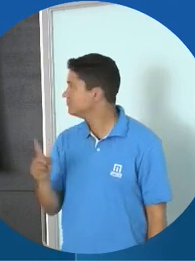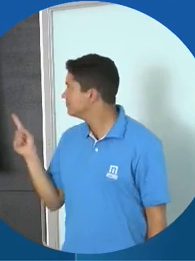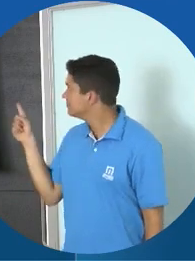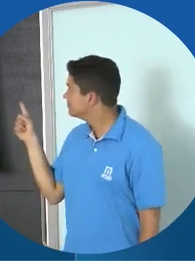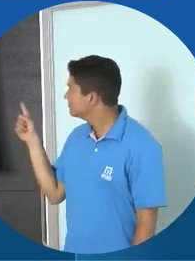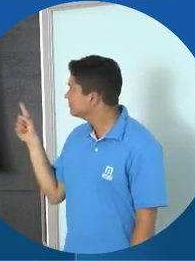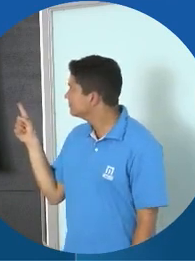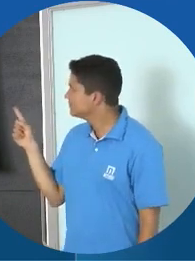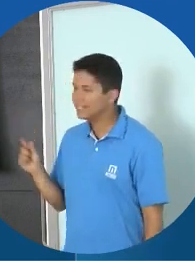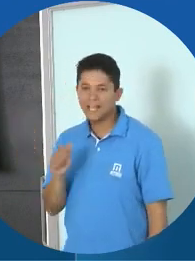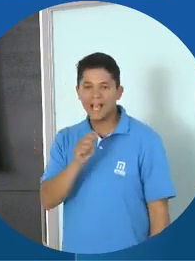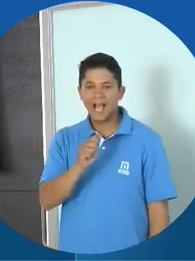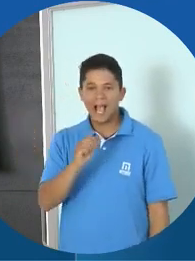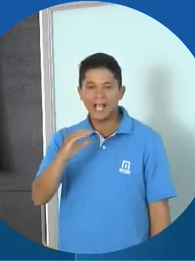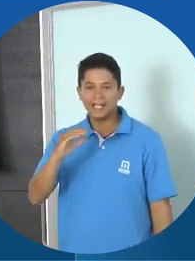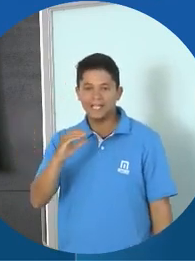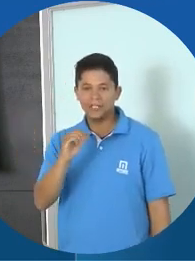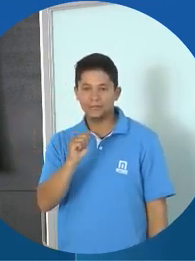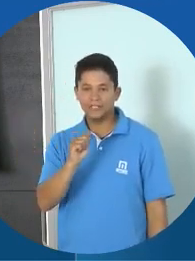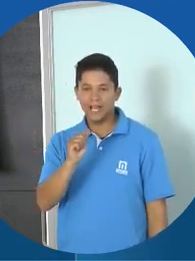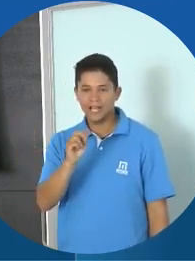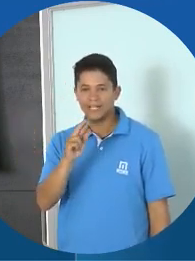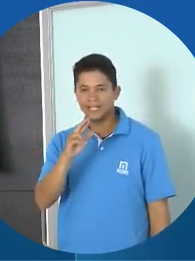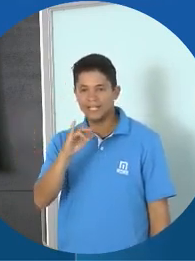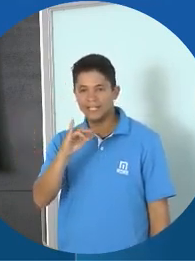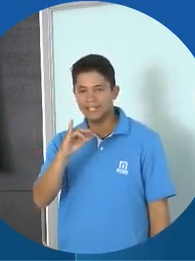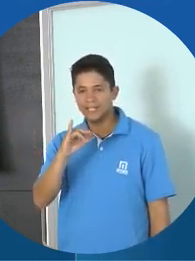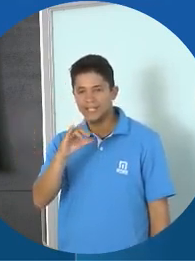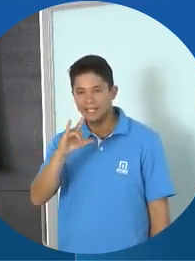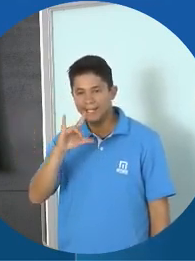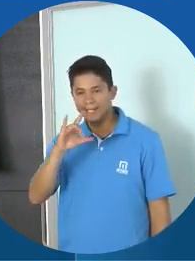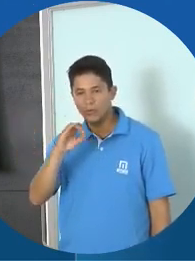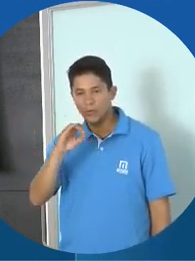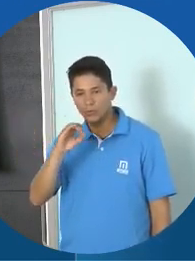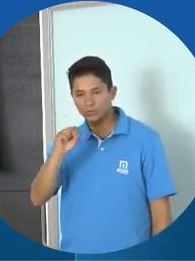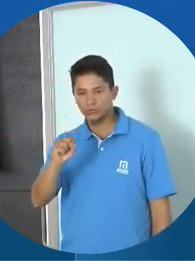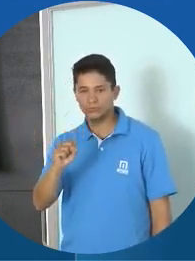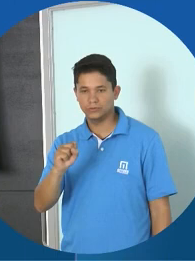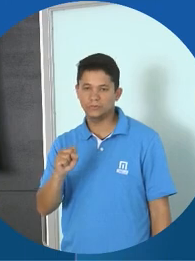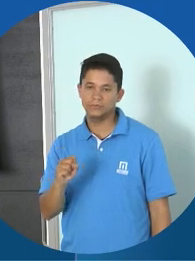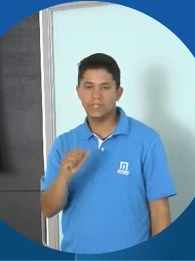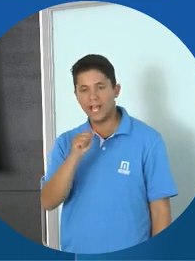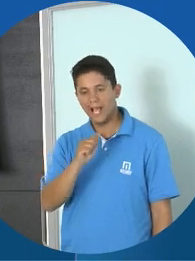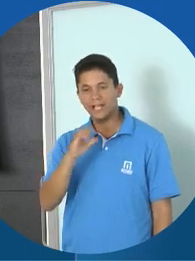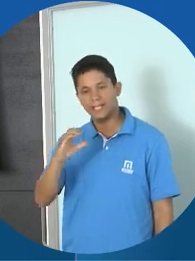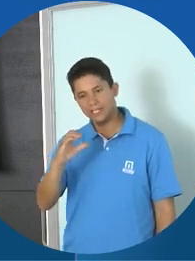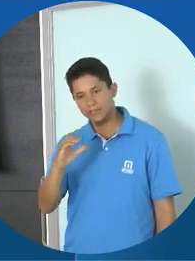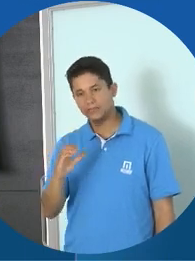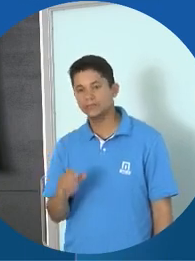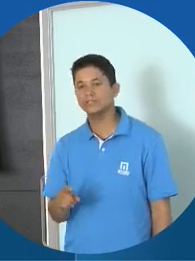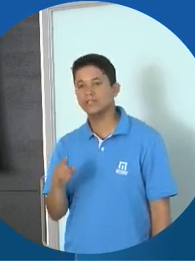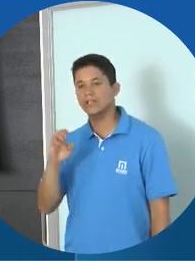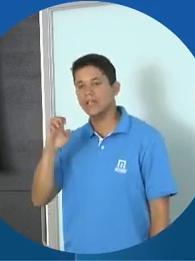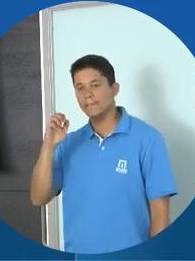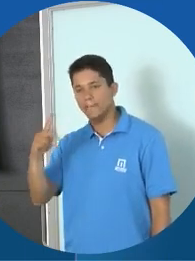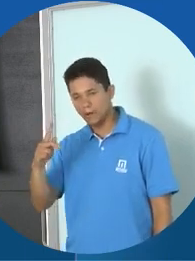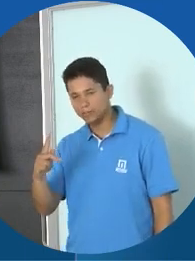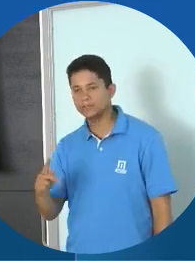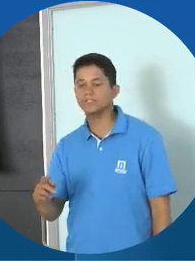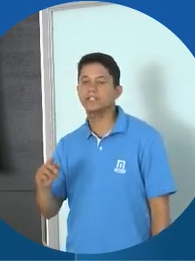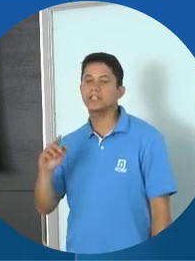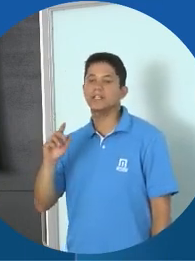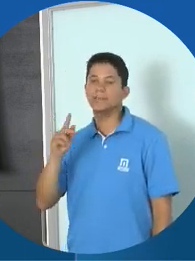estrutural, e as acrílicas que caminham nesses dois segmentos de impermeabilização e para a movimentação de peças em concreto